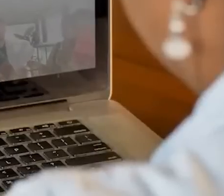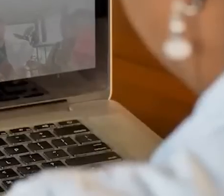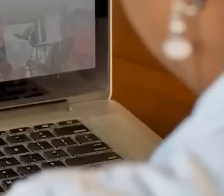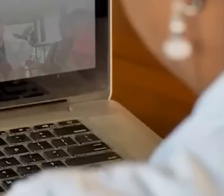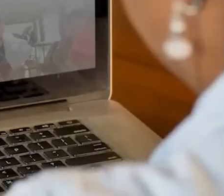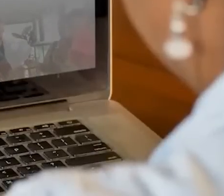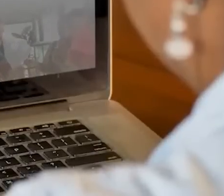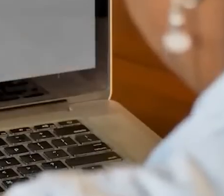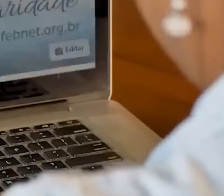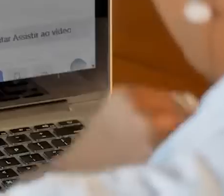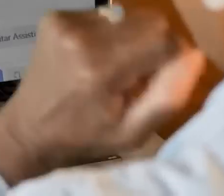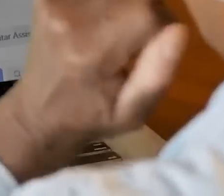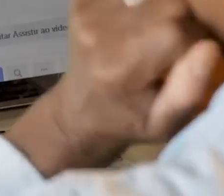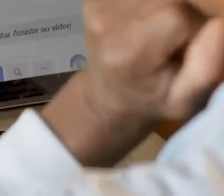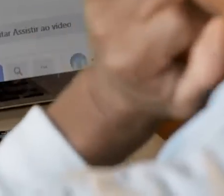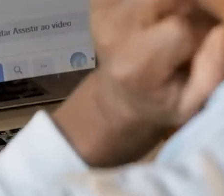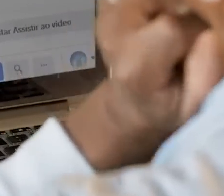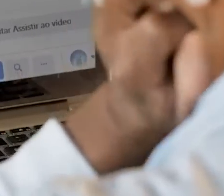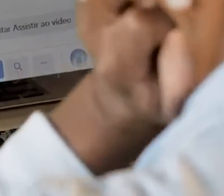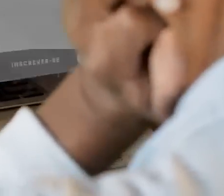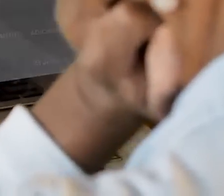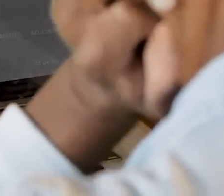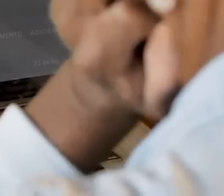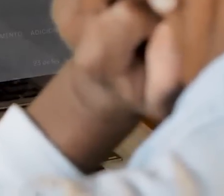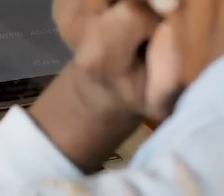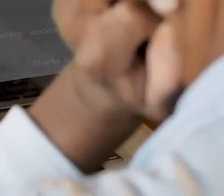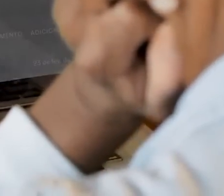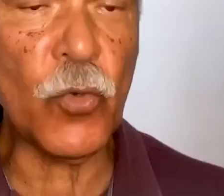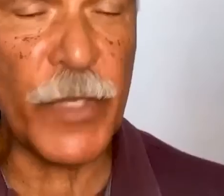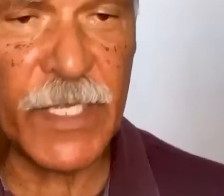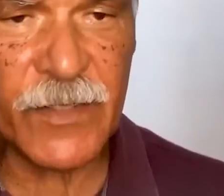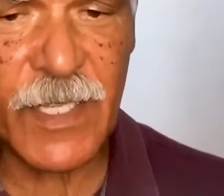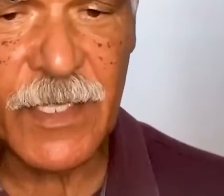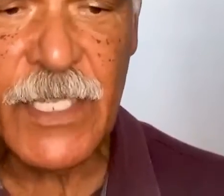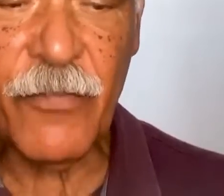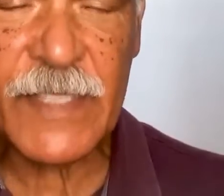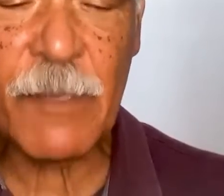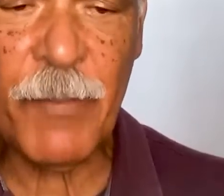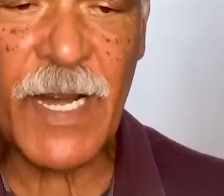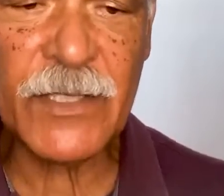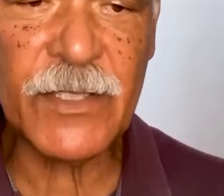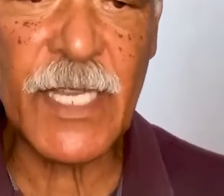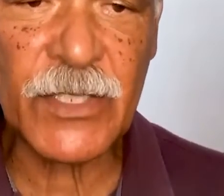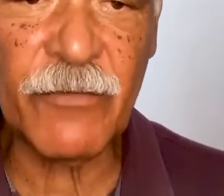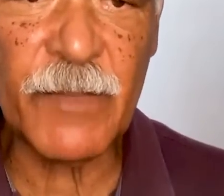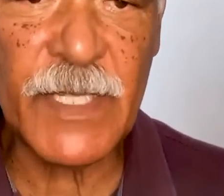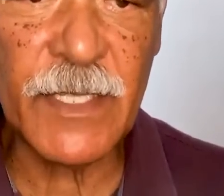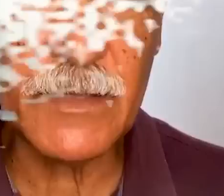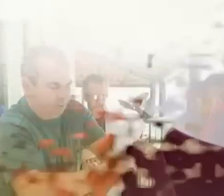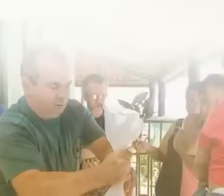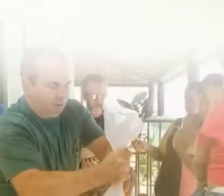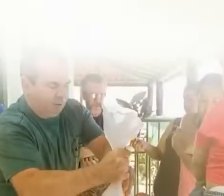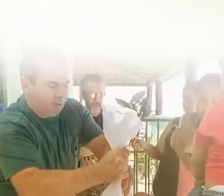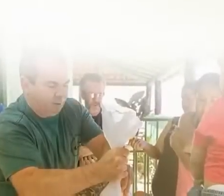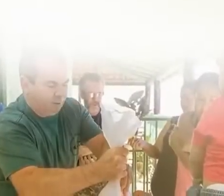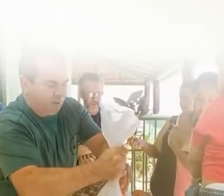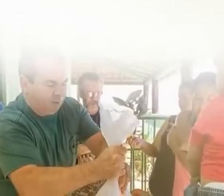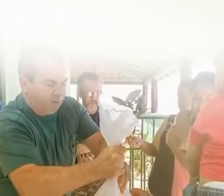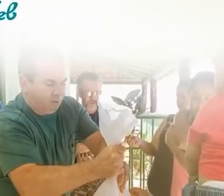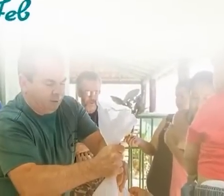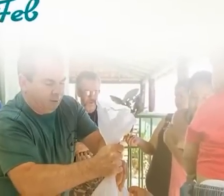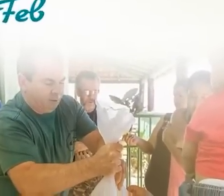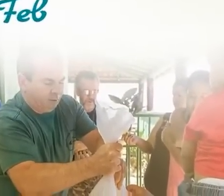vídeos, depoimentos, postagens históricas, áudios. Conheça e faça parte desta família.